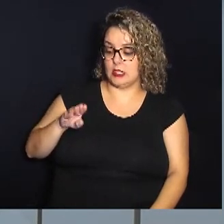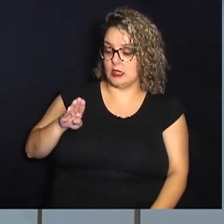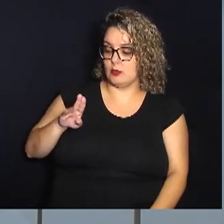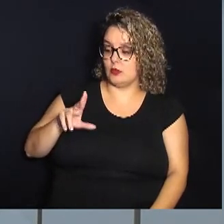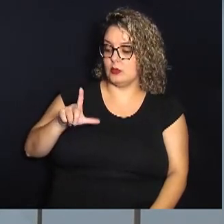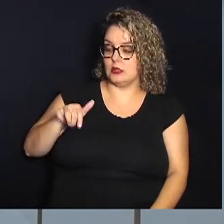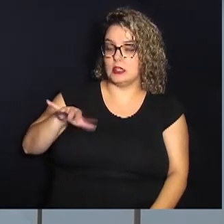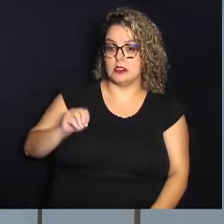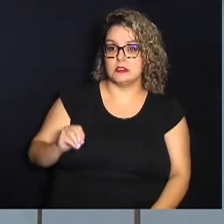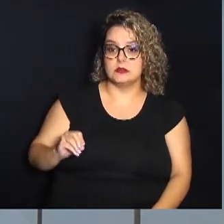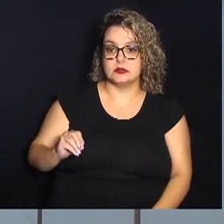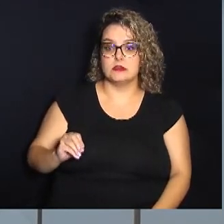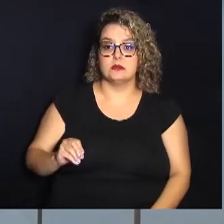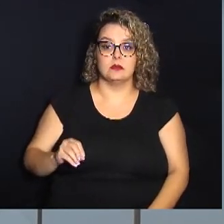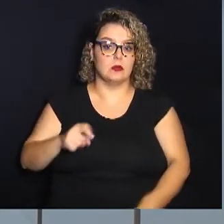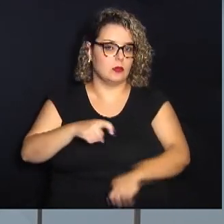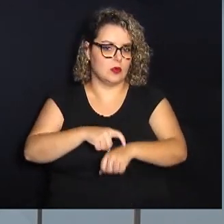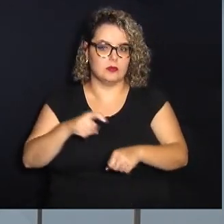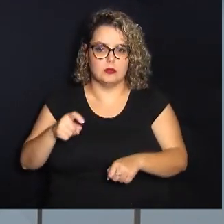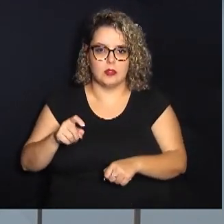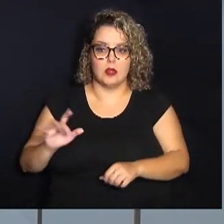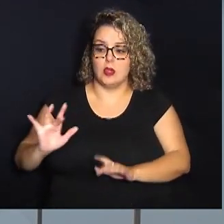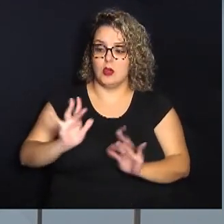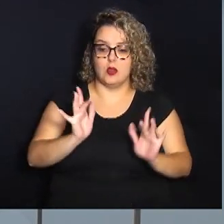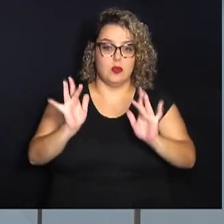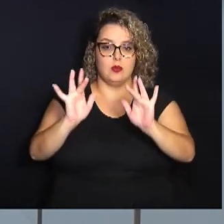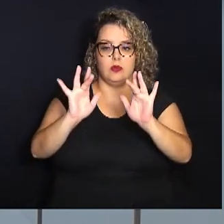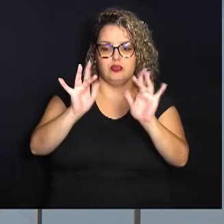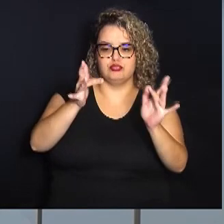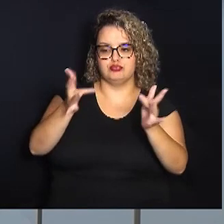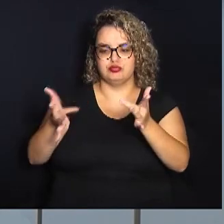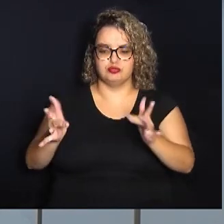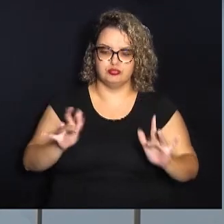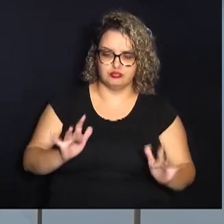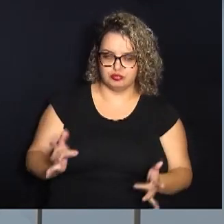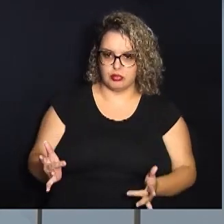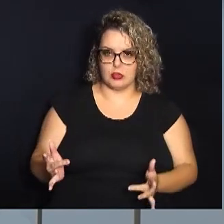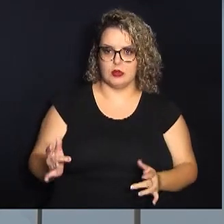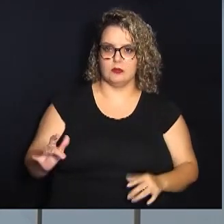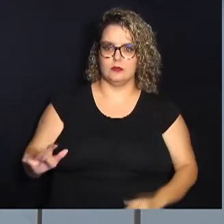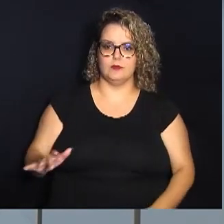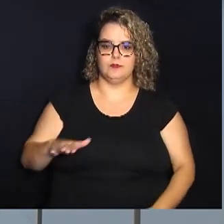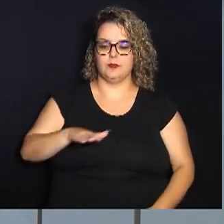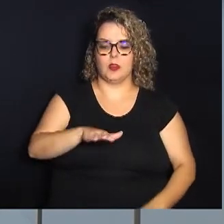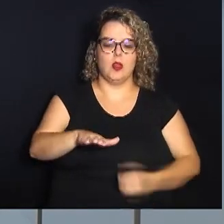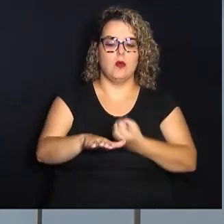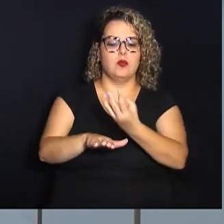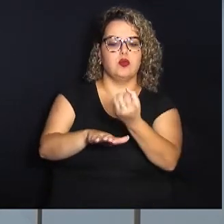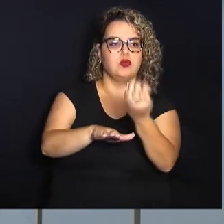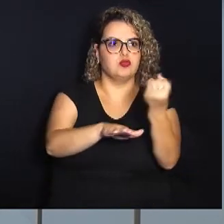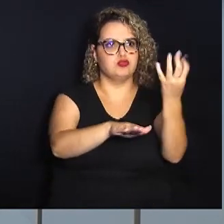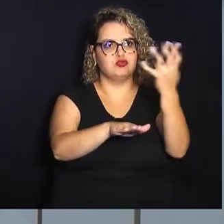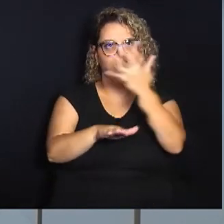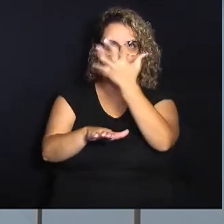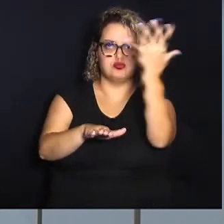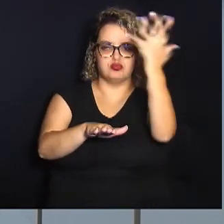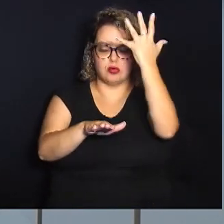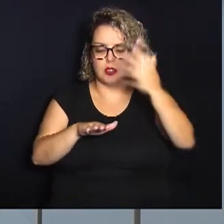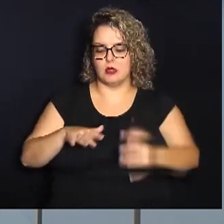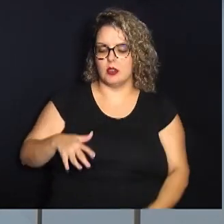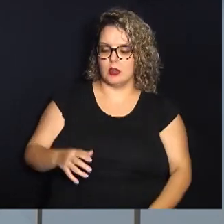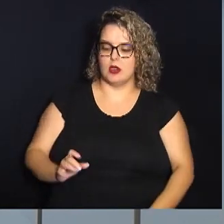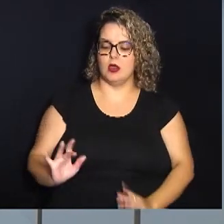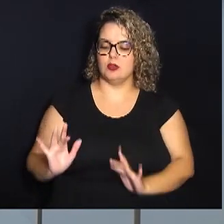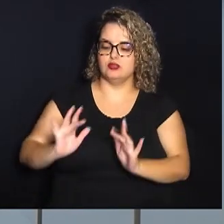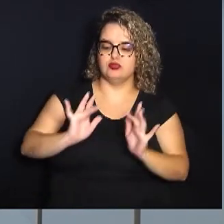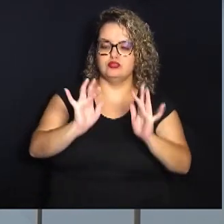mosquito que está voando contaminado com da dengue ali naquele momento. O mosquito morreu hoje, que é o inseticida, ele tem um efeito de